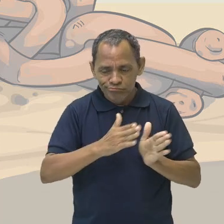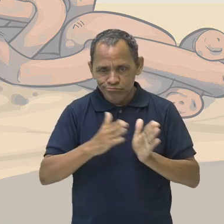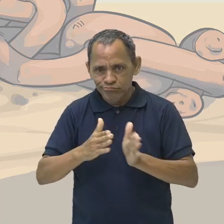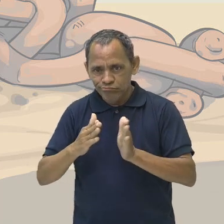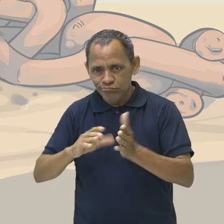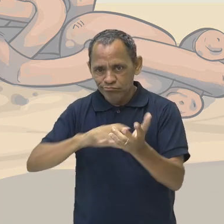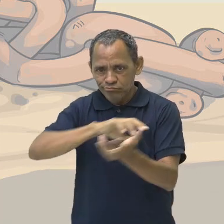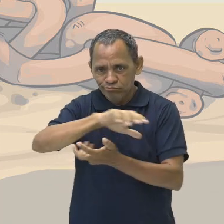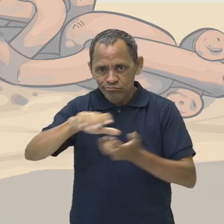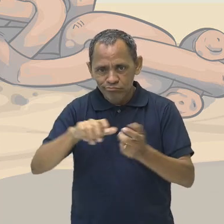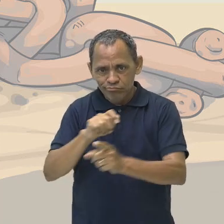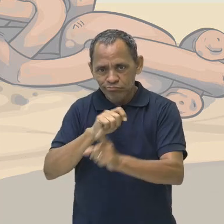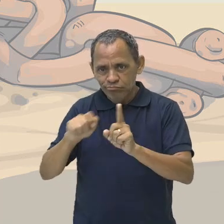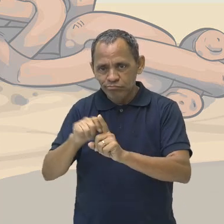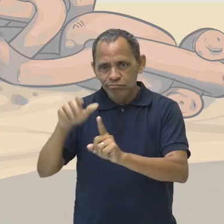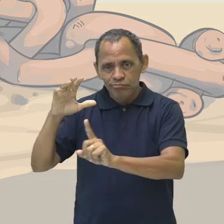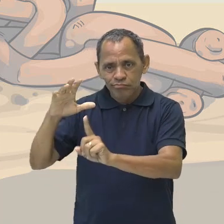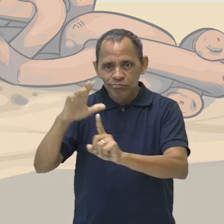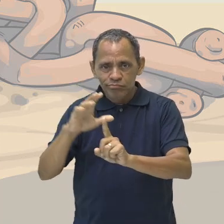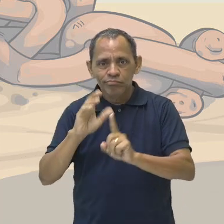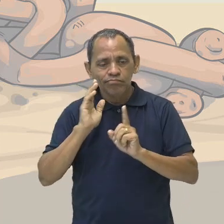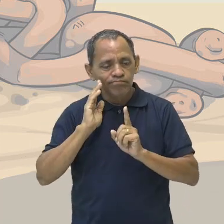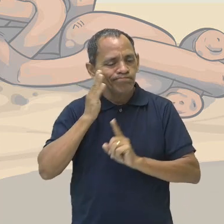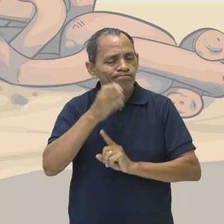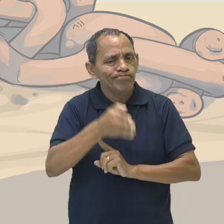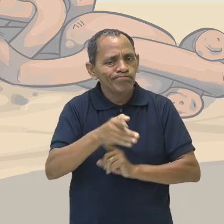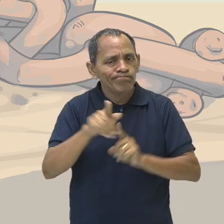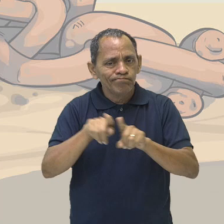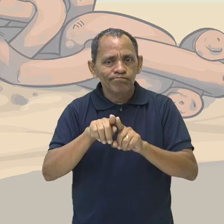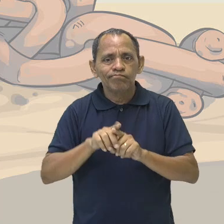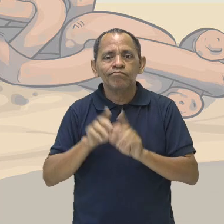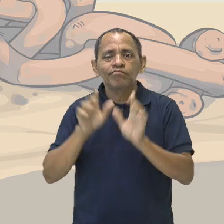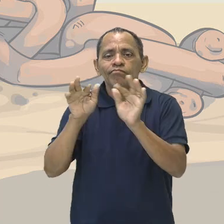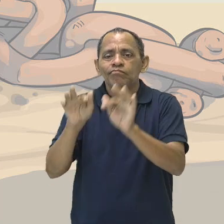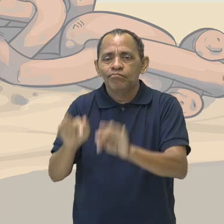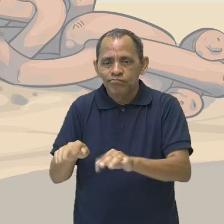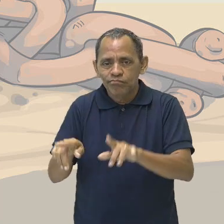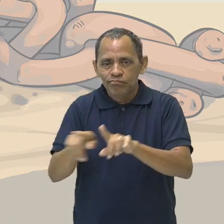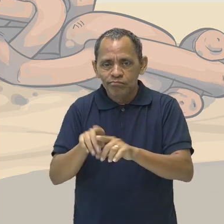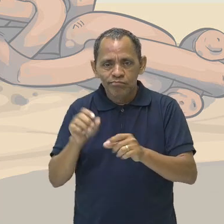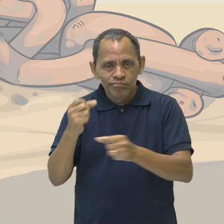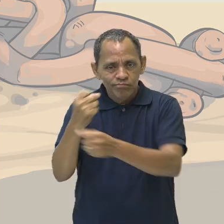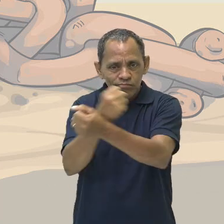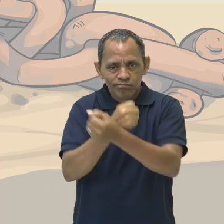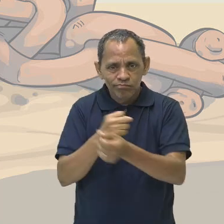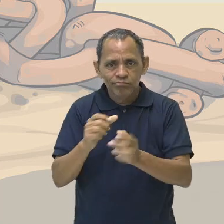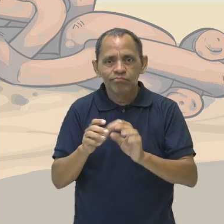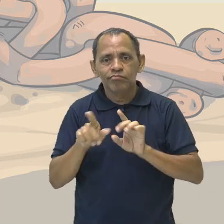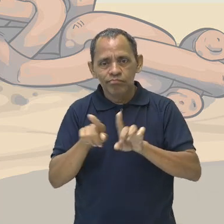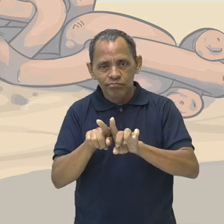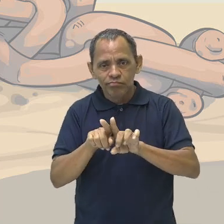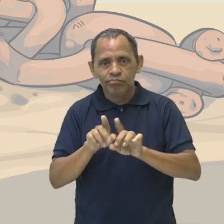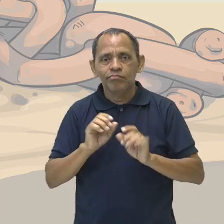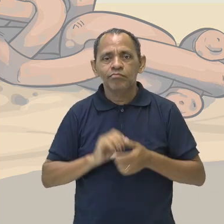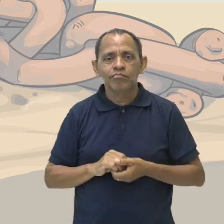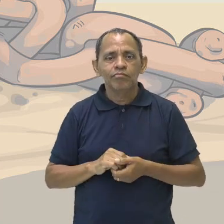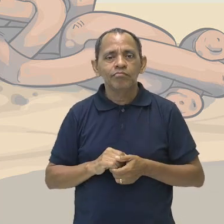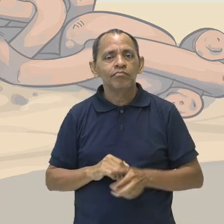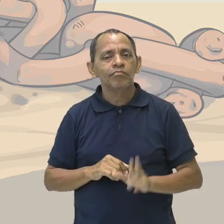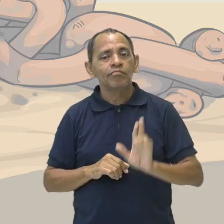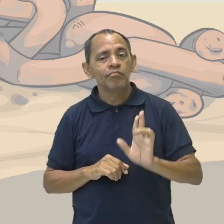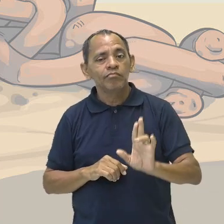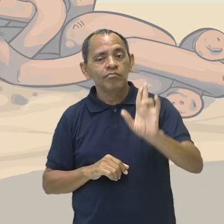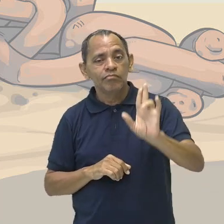que influenciaram diretamente o desfecho da questão escravocrata, com destaque para as